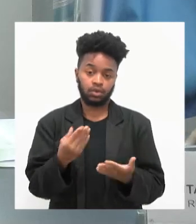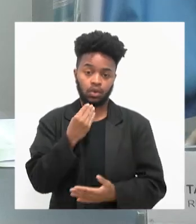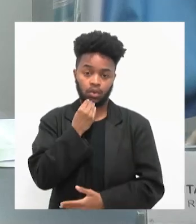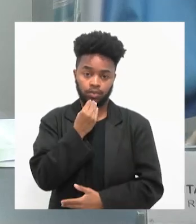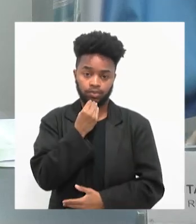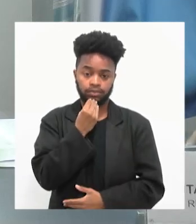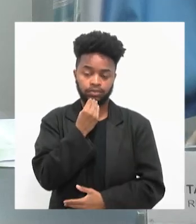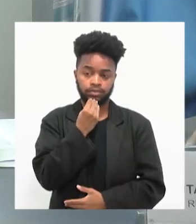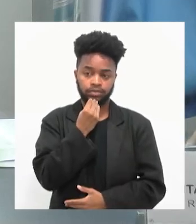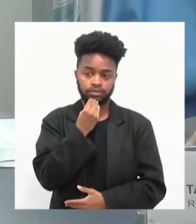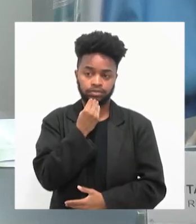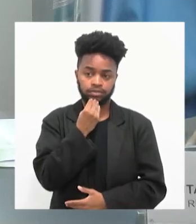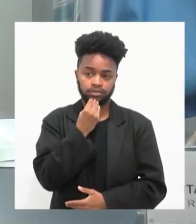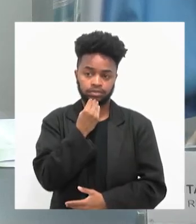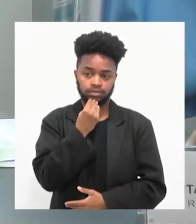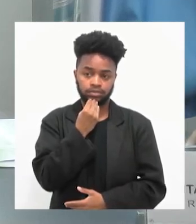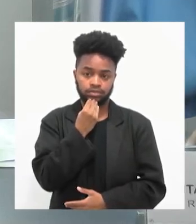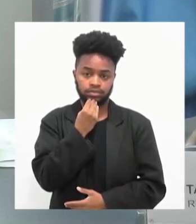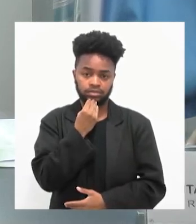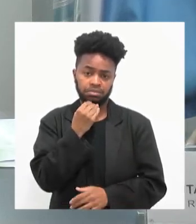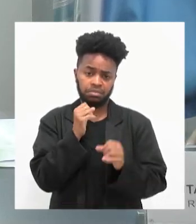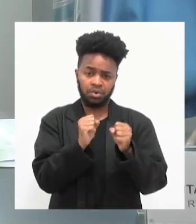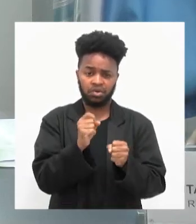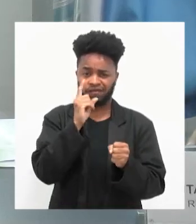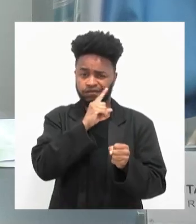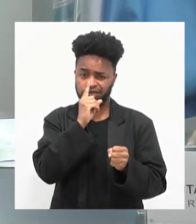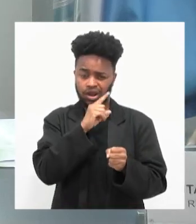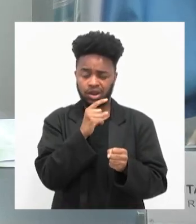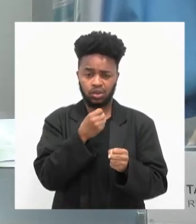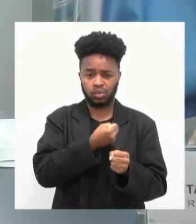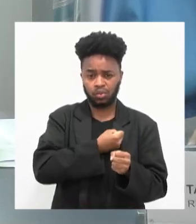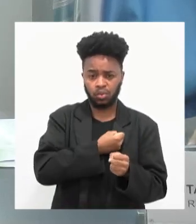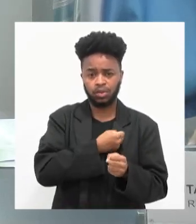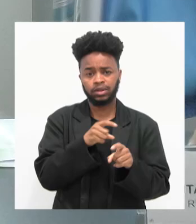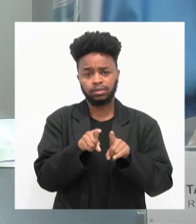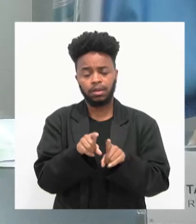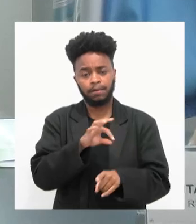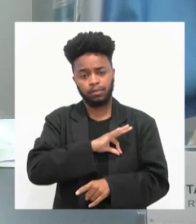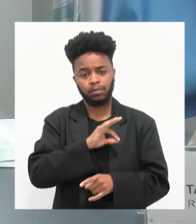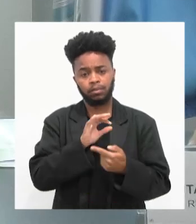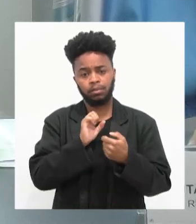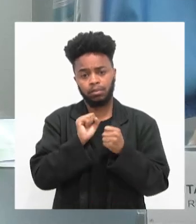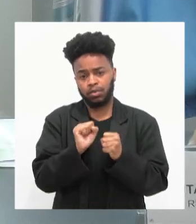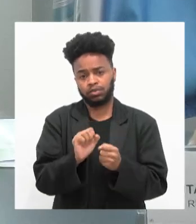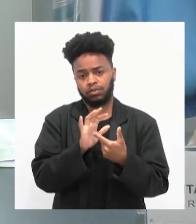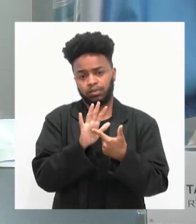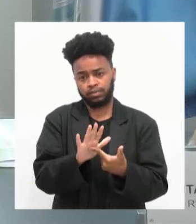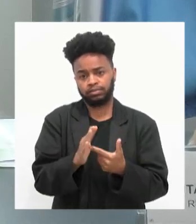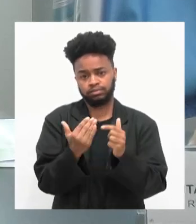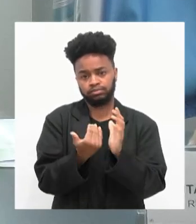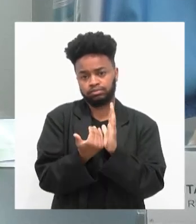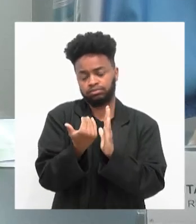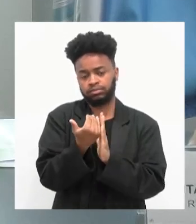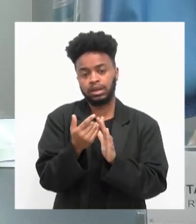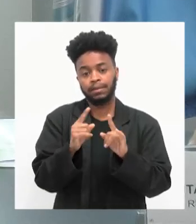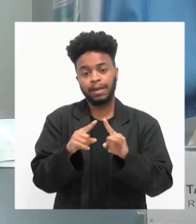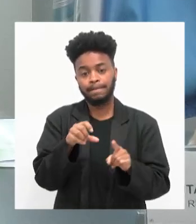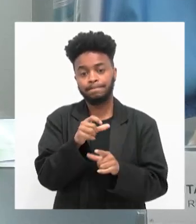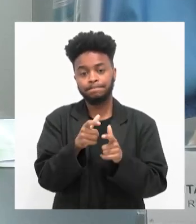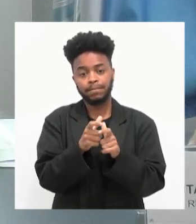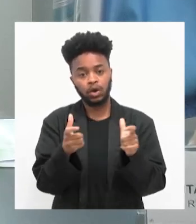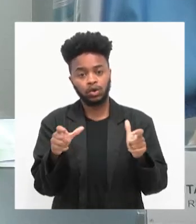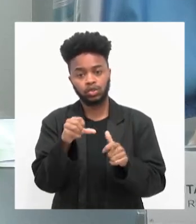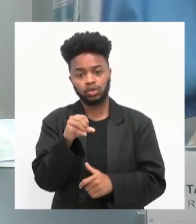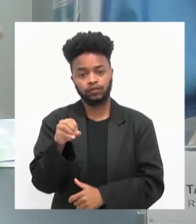que ele pode estar falhando em algum número, né? A polícia pode dar, mas ele está dizendo aqui que, em sua grande maioria, 90%,